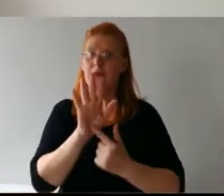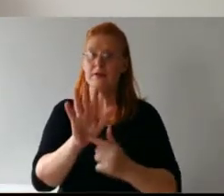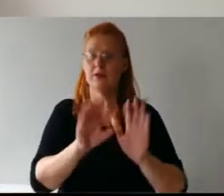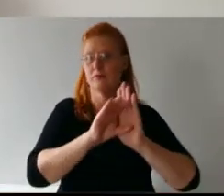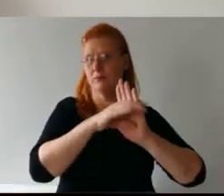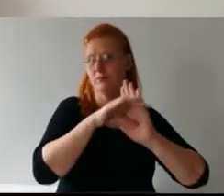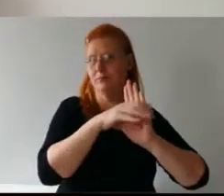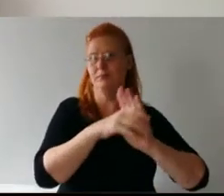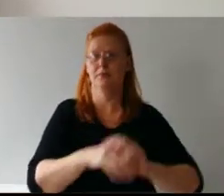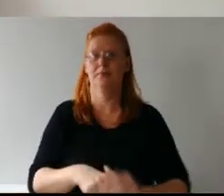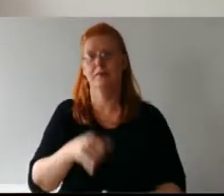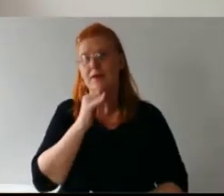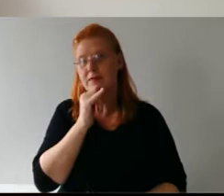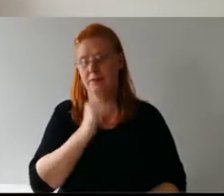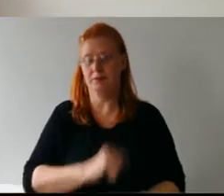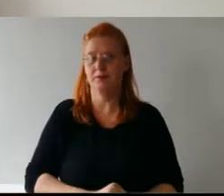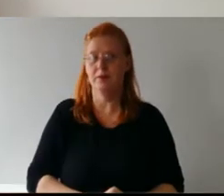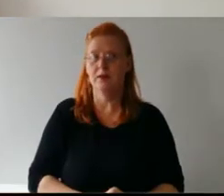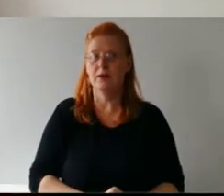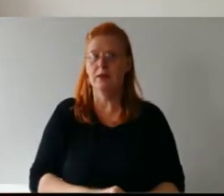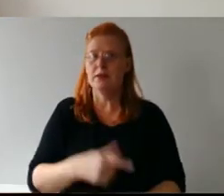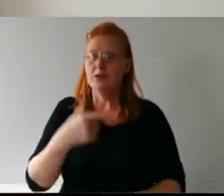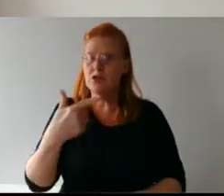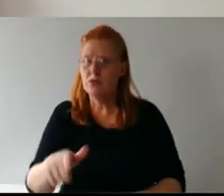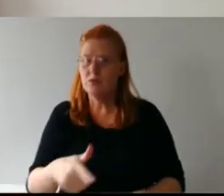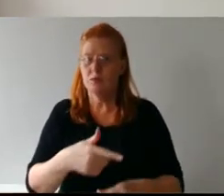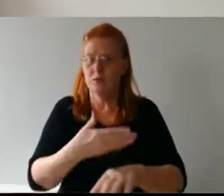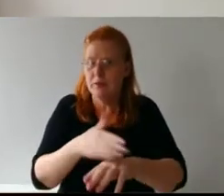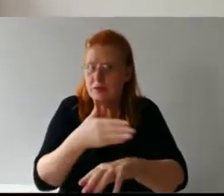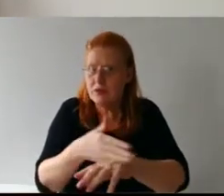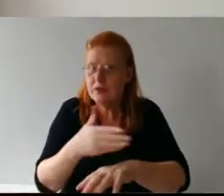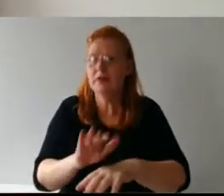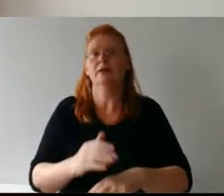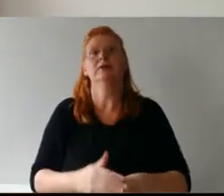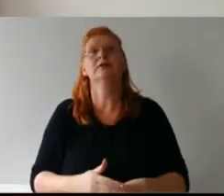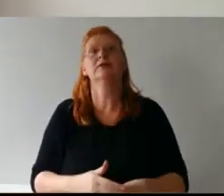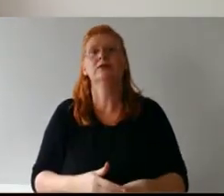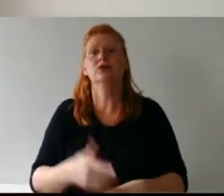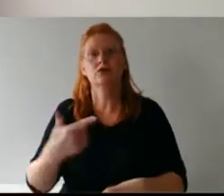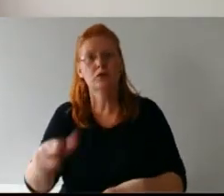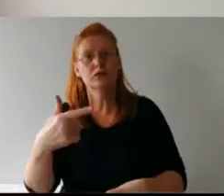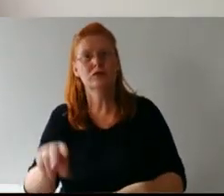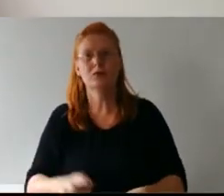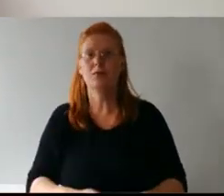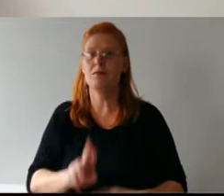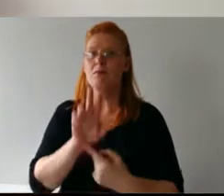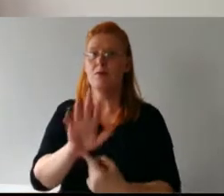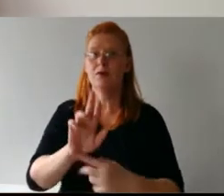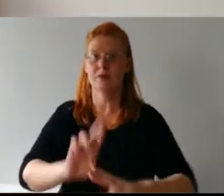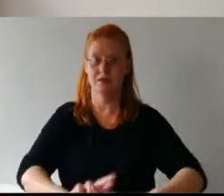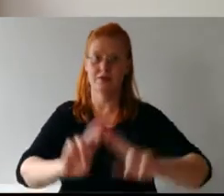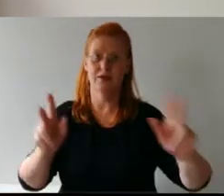incorpora conceitos e, ao proceder à repetição, como a modificação e dobre no sentido de